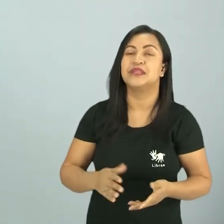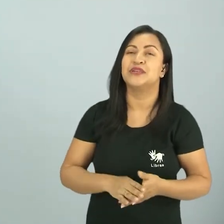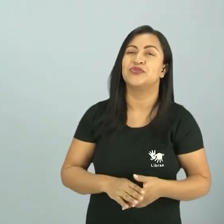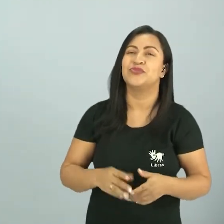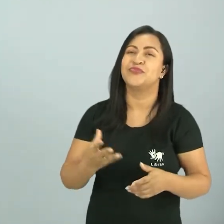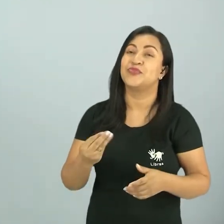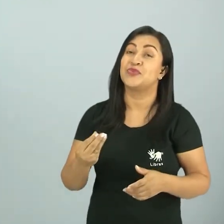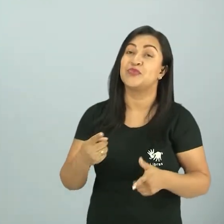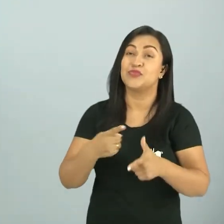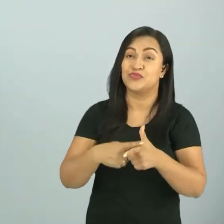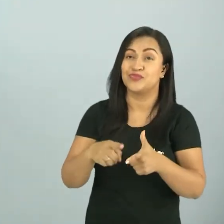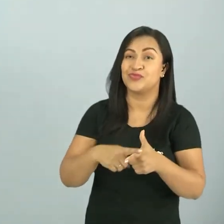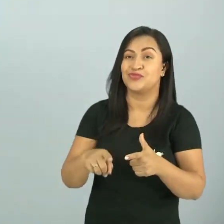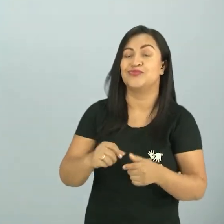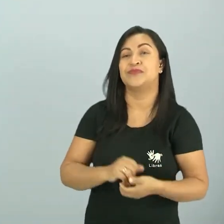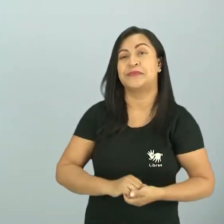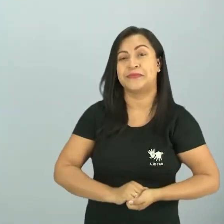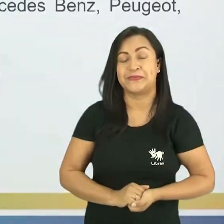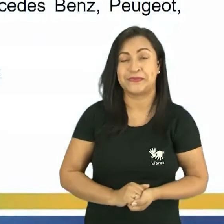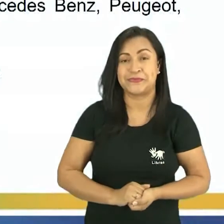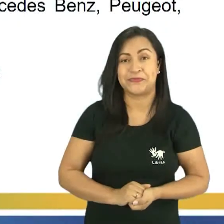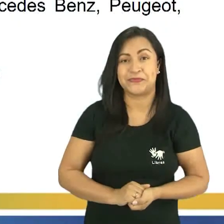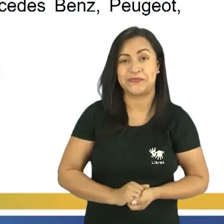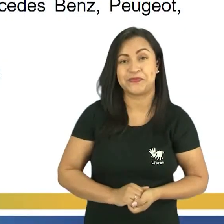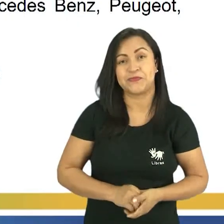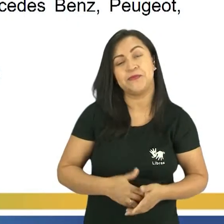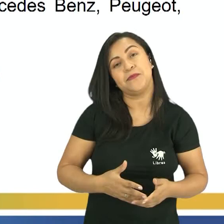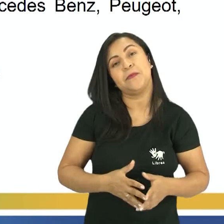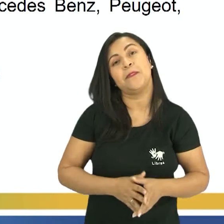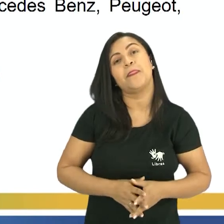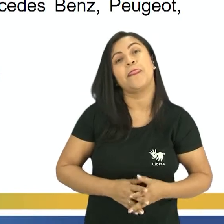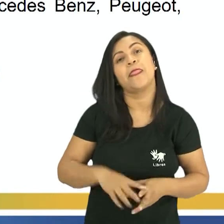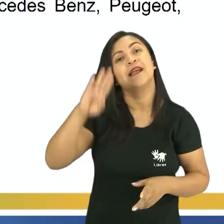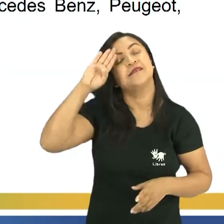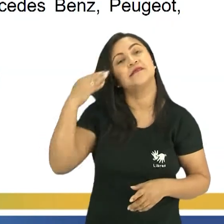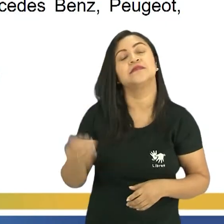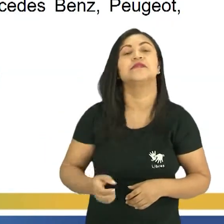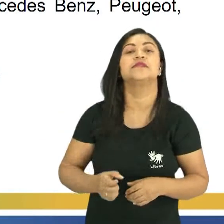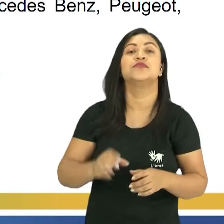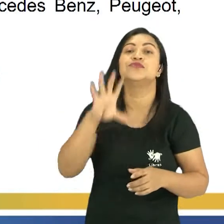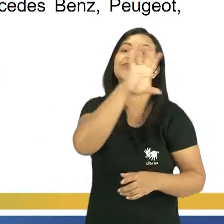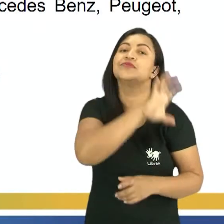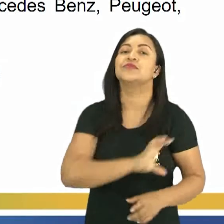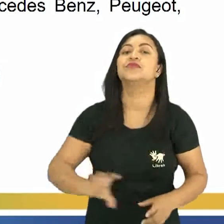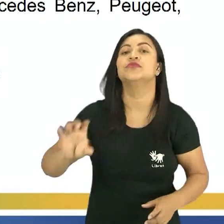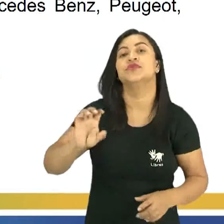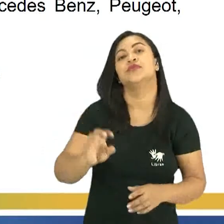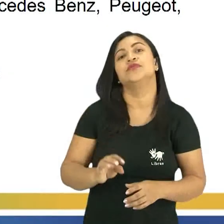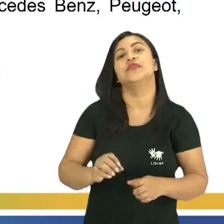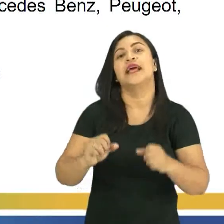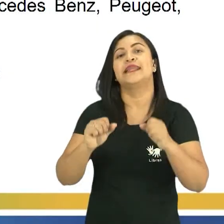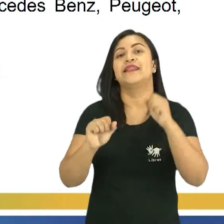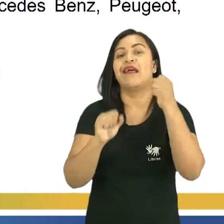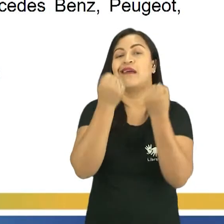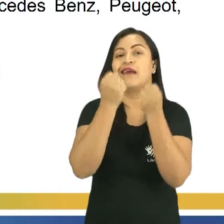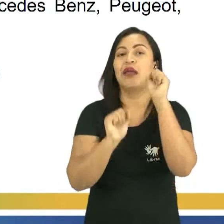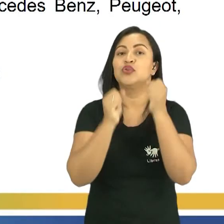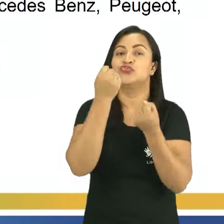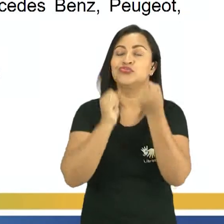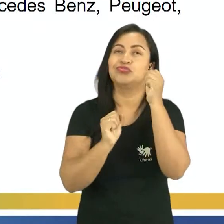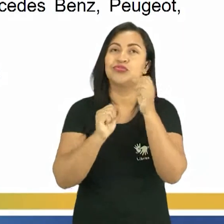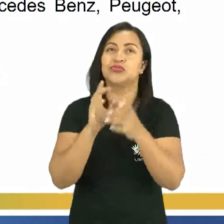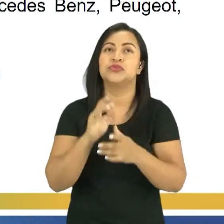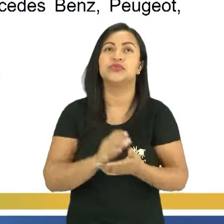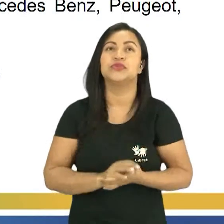radioativa, dentre outros problemas. Principais regiões industriais da Europa, tá? Nós temos aí no Reino Unido, tá?